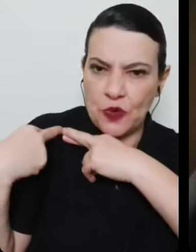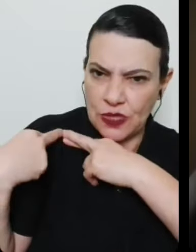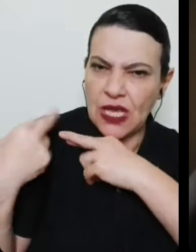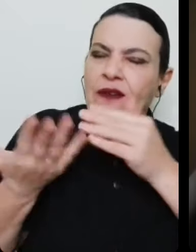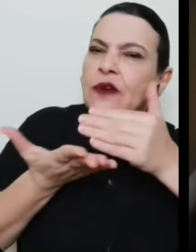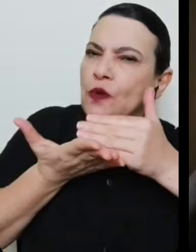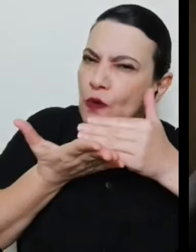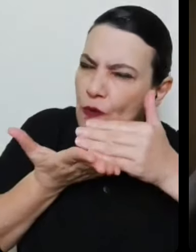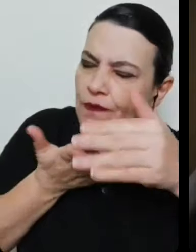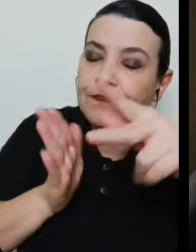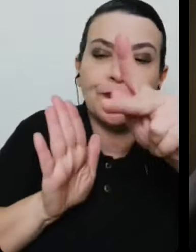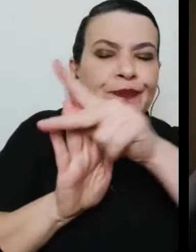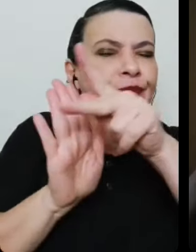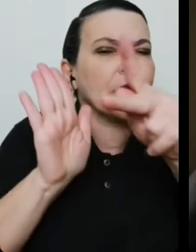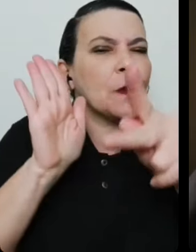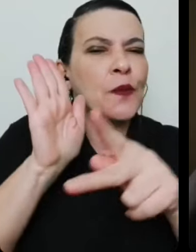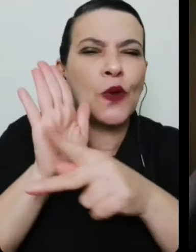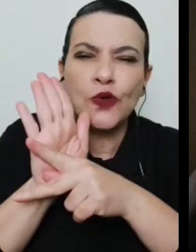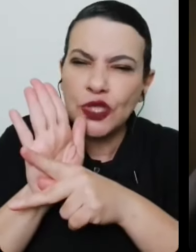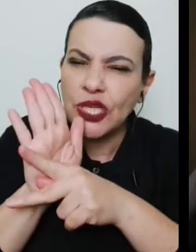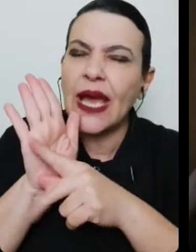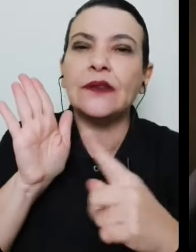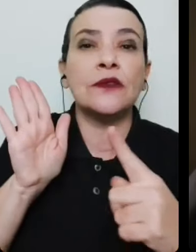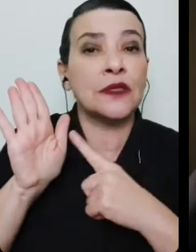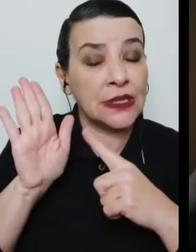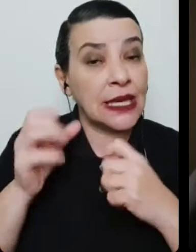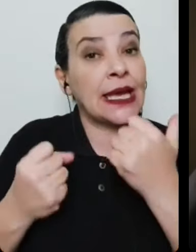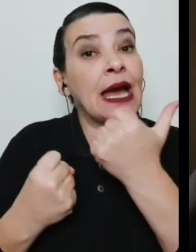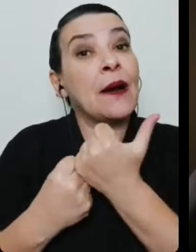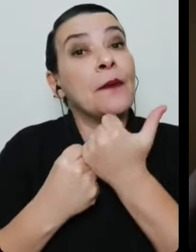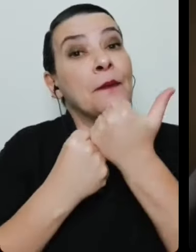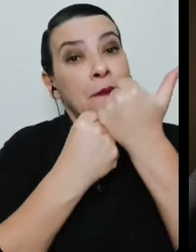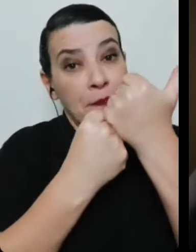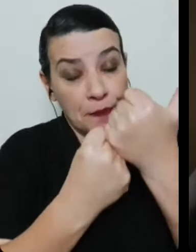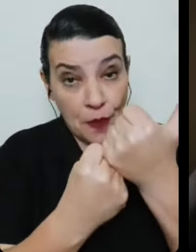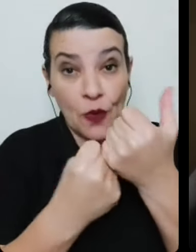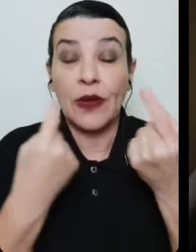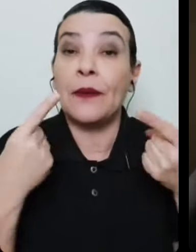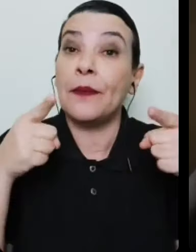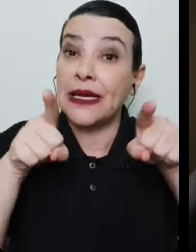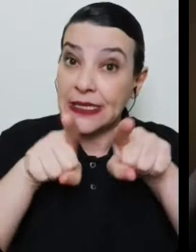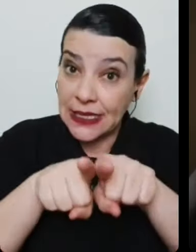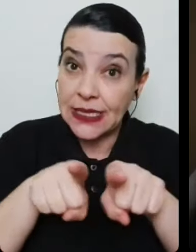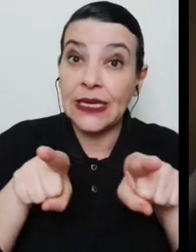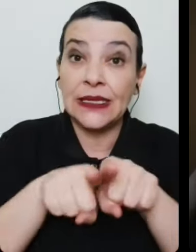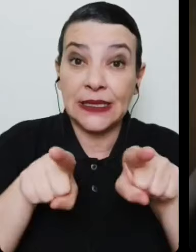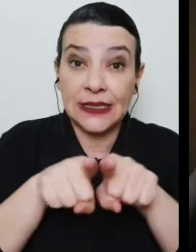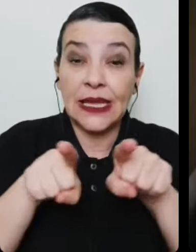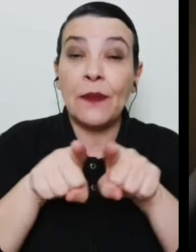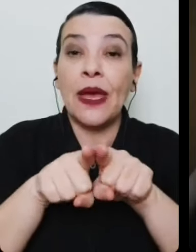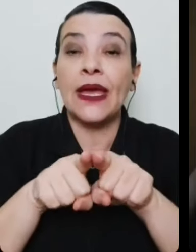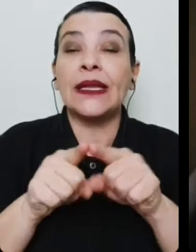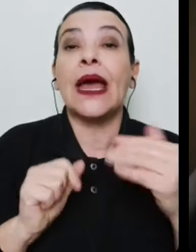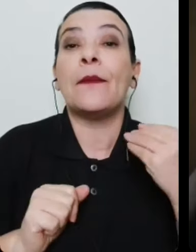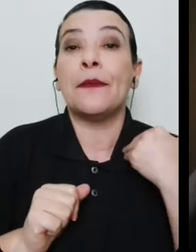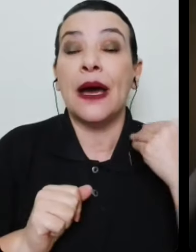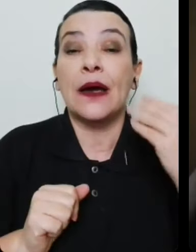um projeto que tem o apoio, né, a parceria da Fundação Banco do Brasil, que